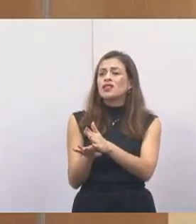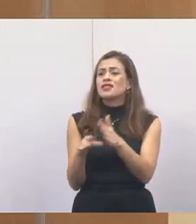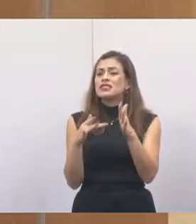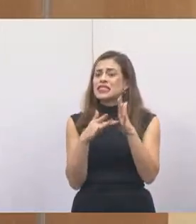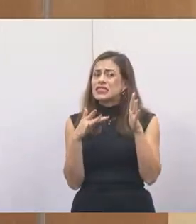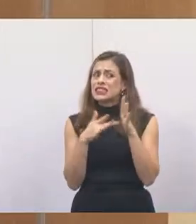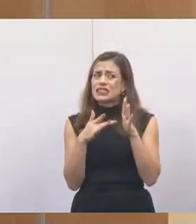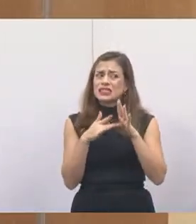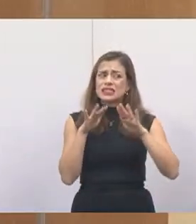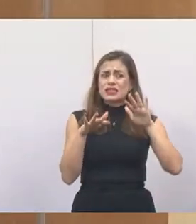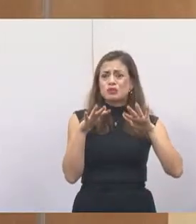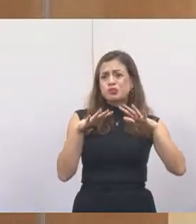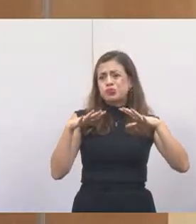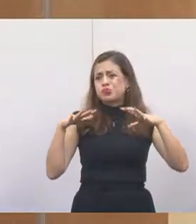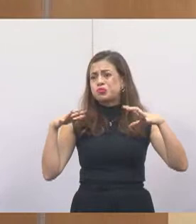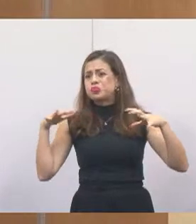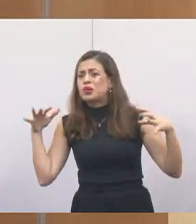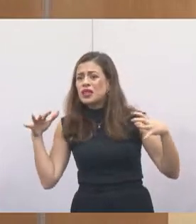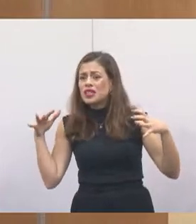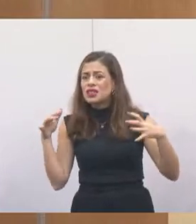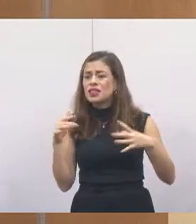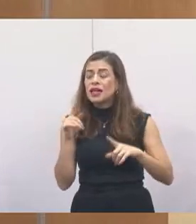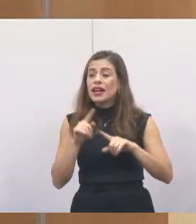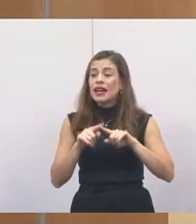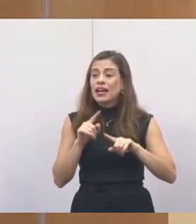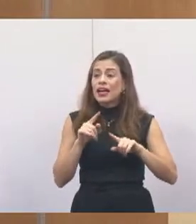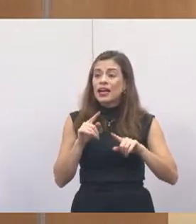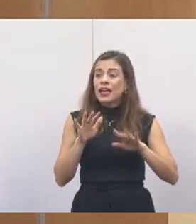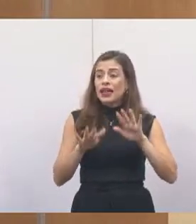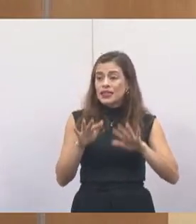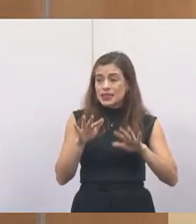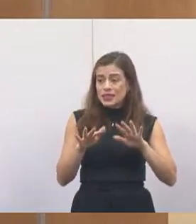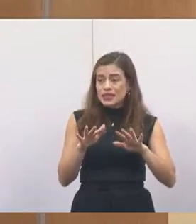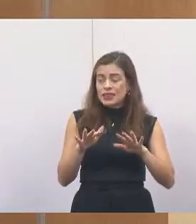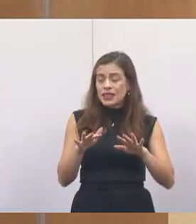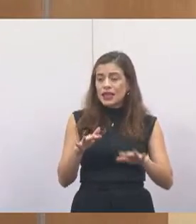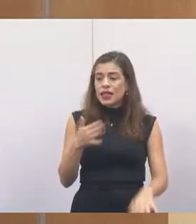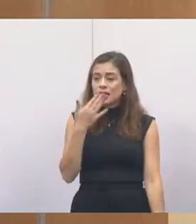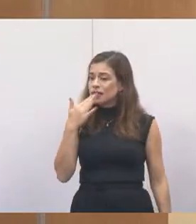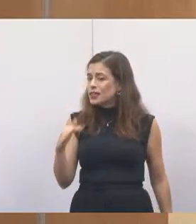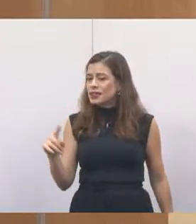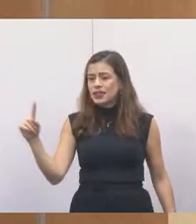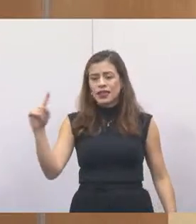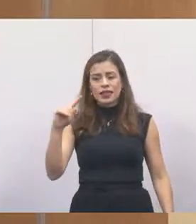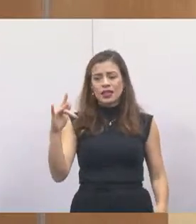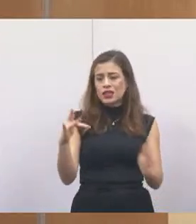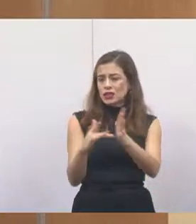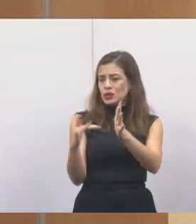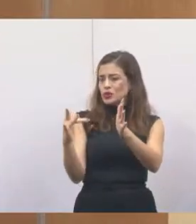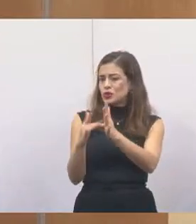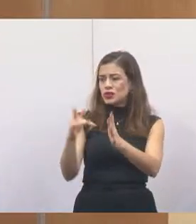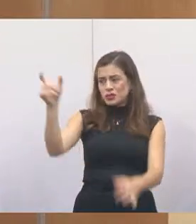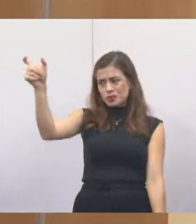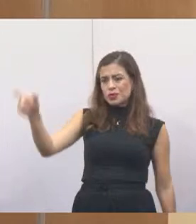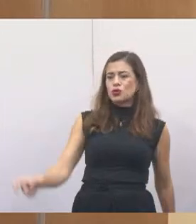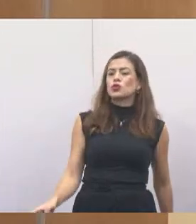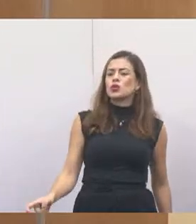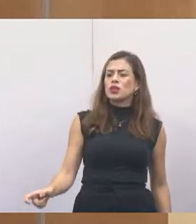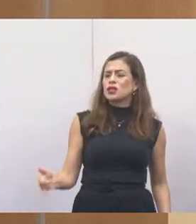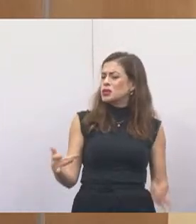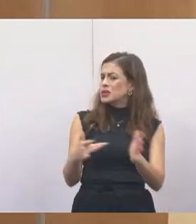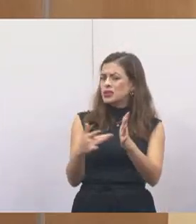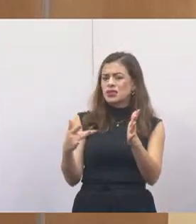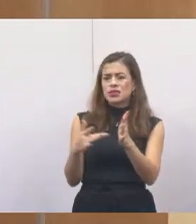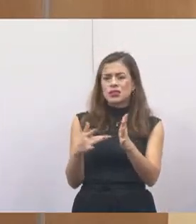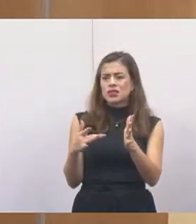ainda maiores, porque geralmente a criança não denuncia o agressor, não denuncia o seu padrasto, não denuncia